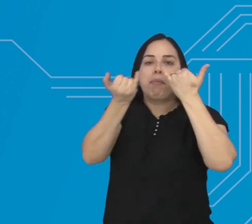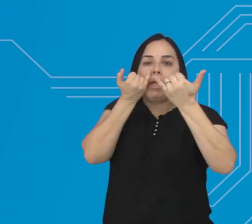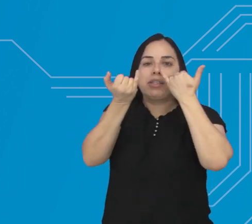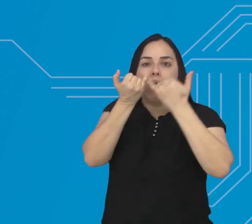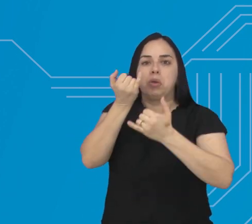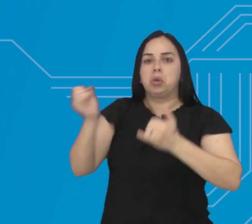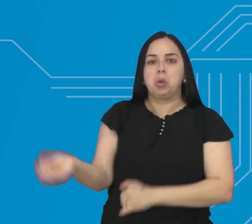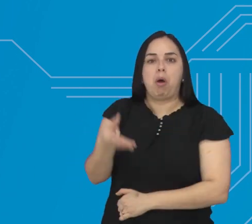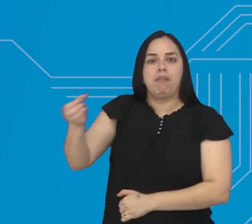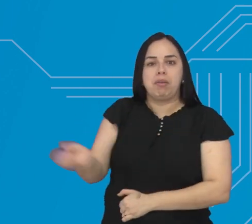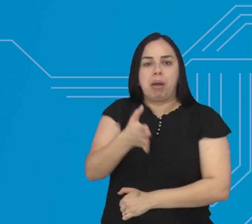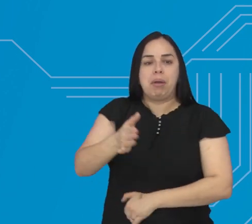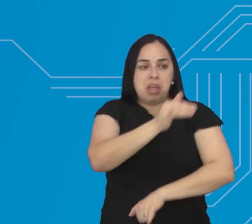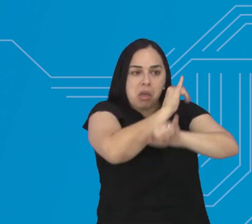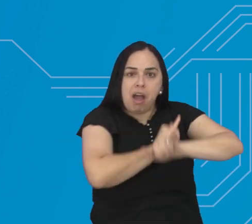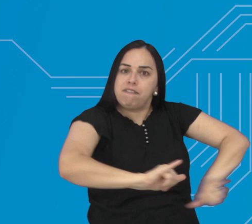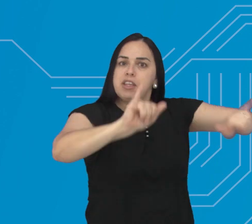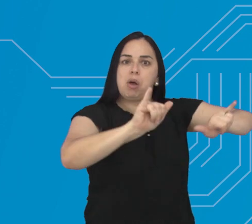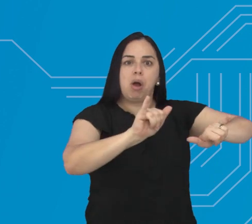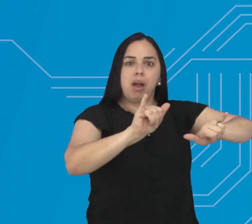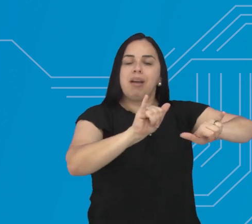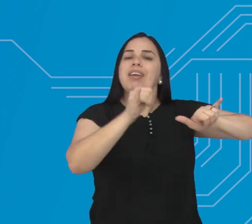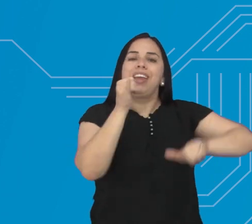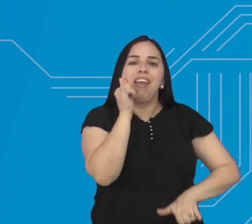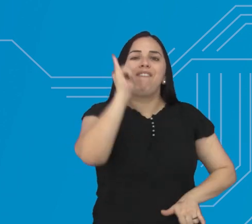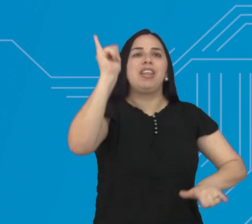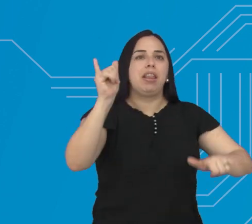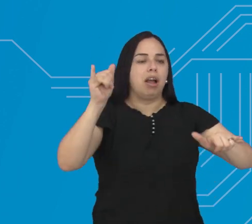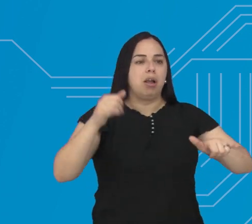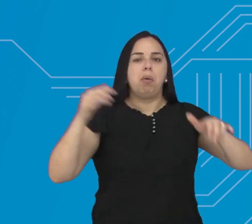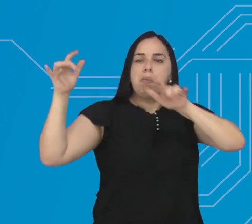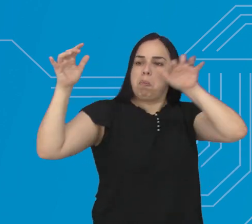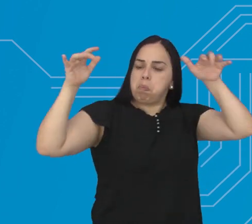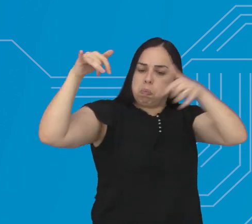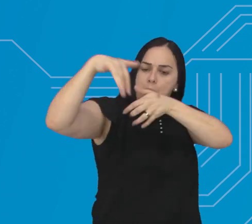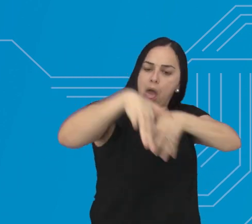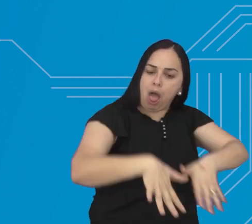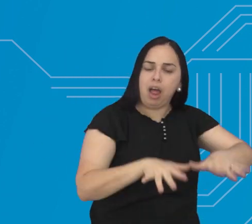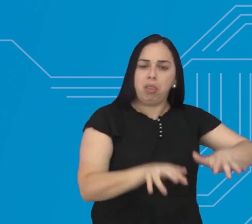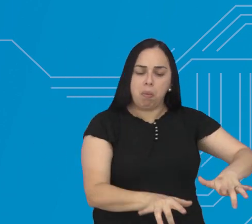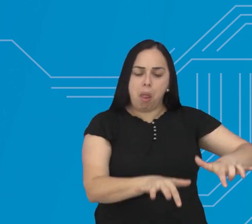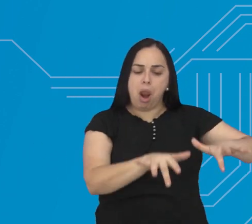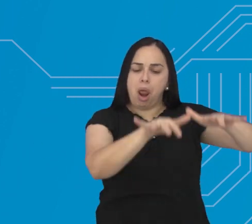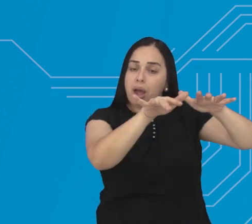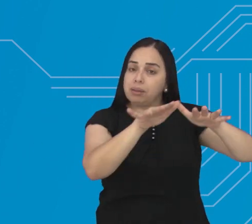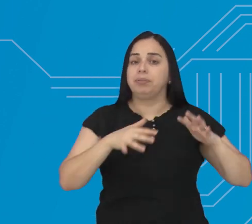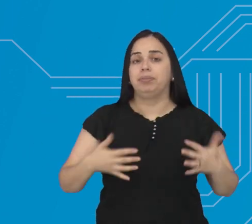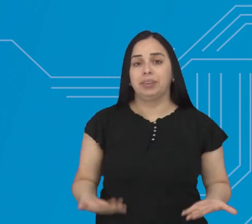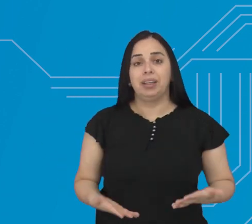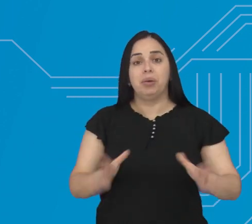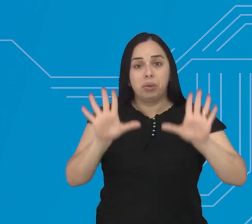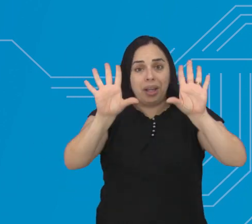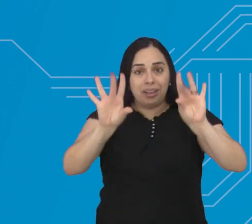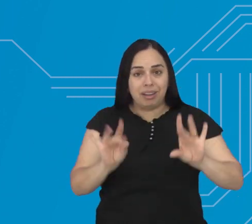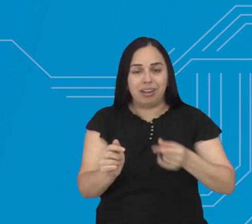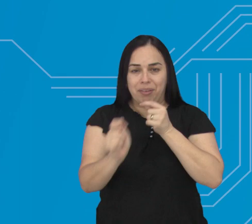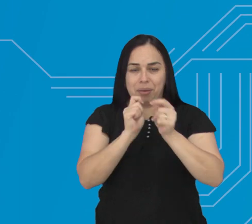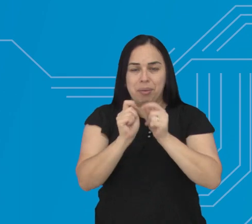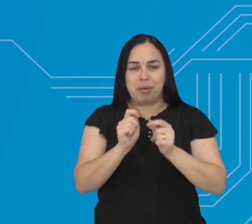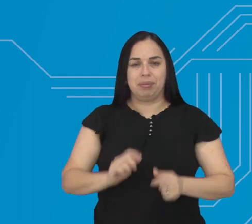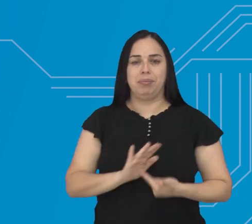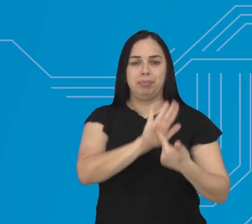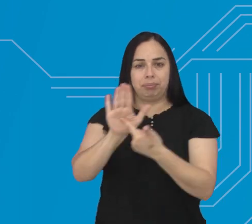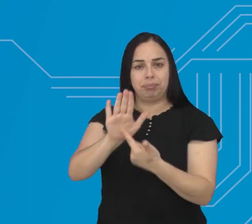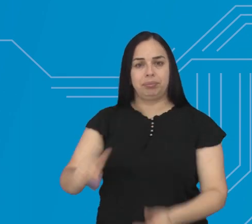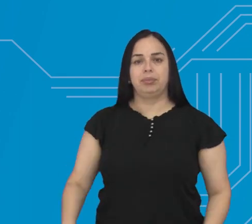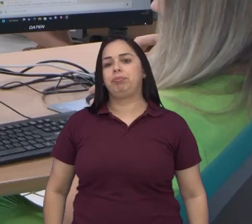informações atualizadas e alertas para a população para reduzir os impactos das fortes chuvas e outras ocorrências. O